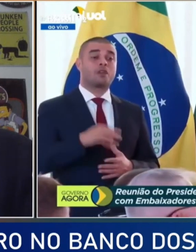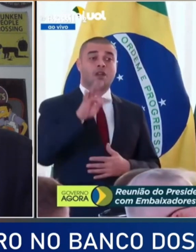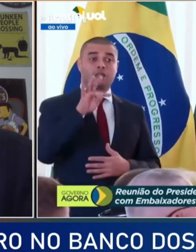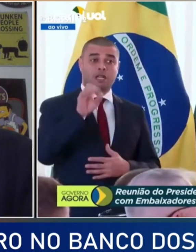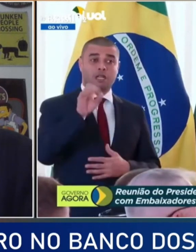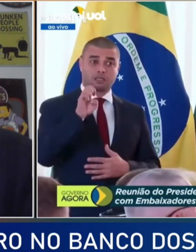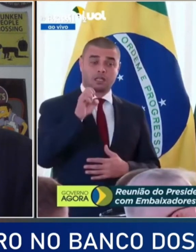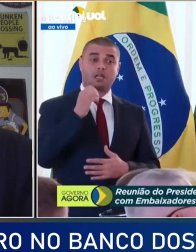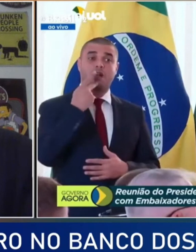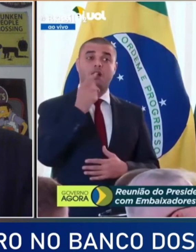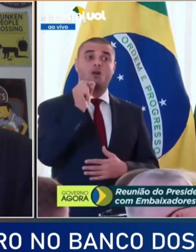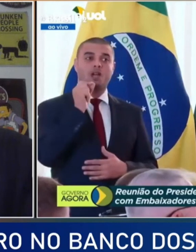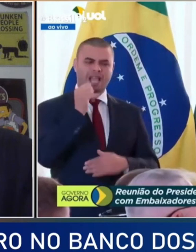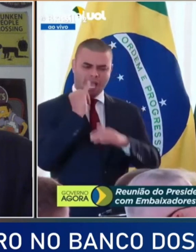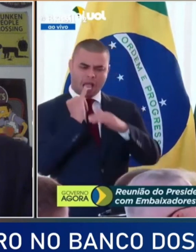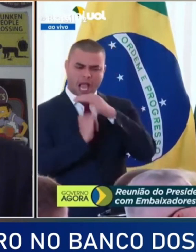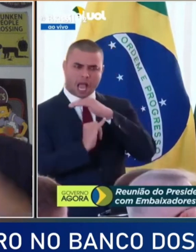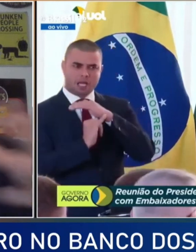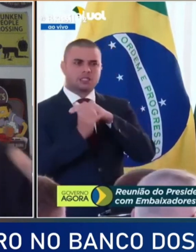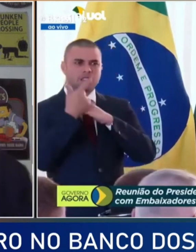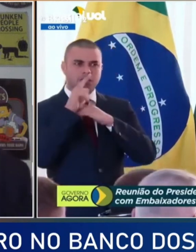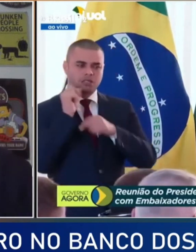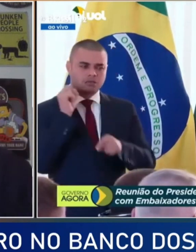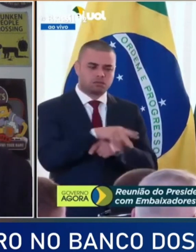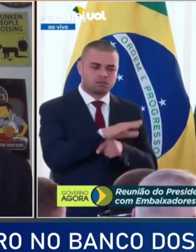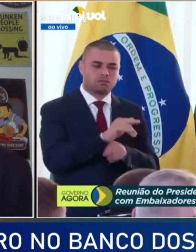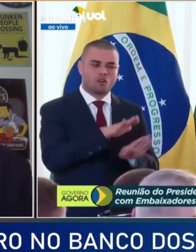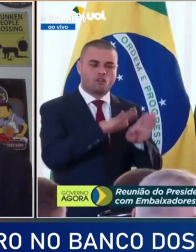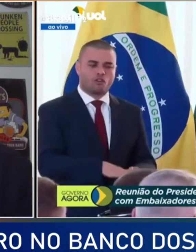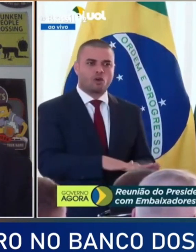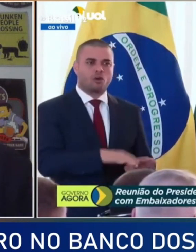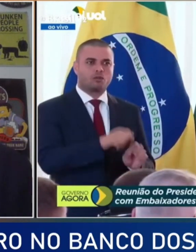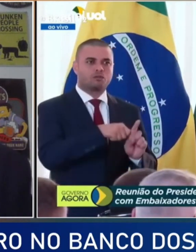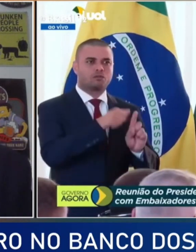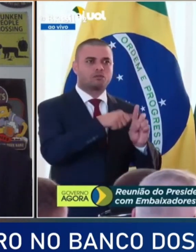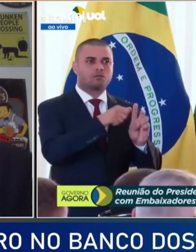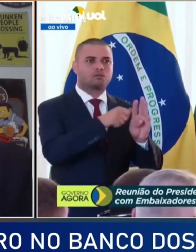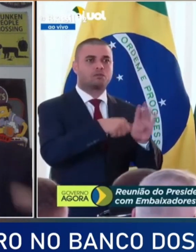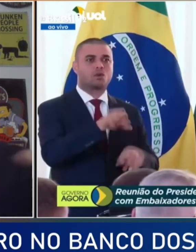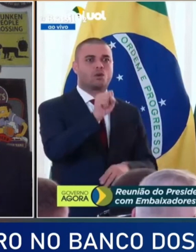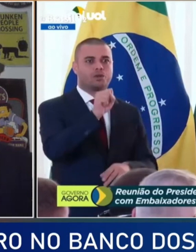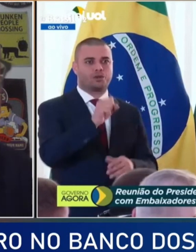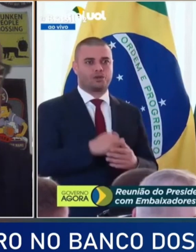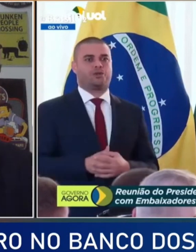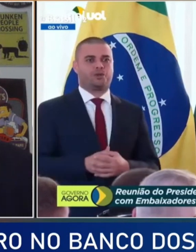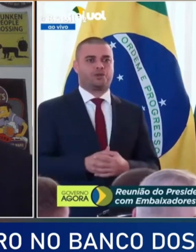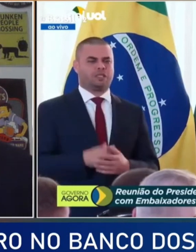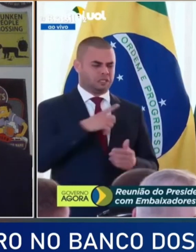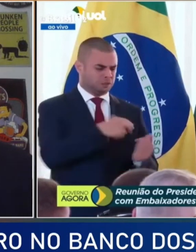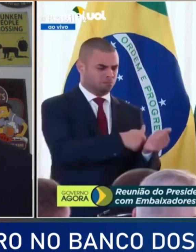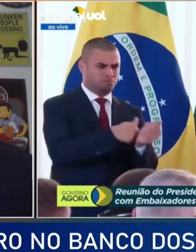fato determinado, só que existe uma sequência de fatos ao qual o Bolsonaro dá